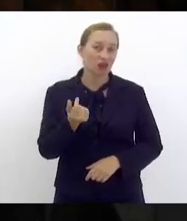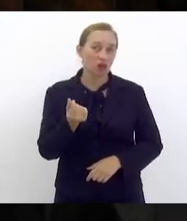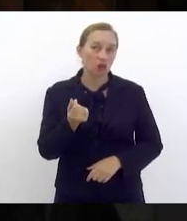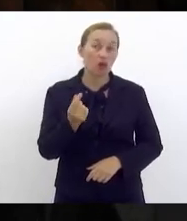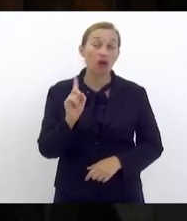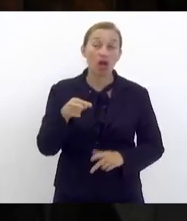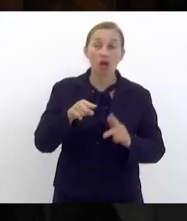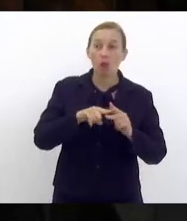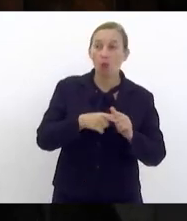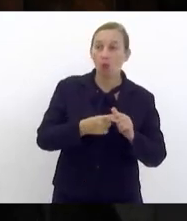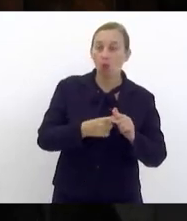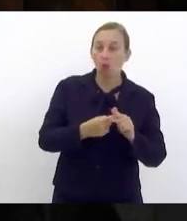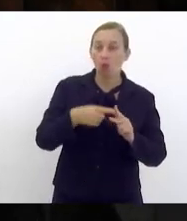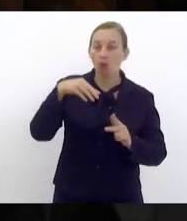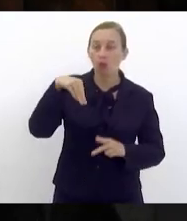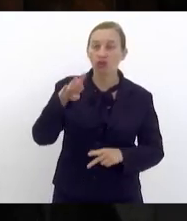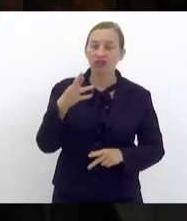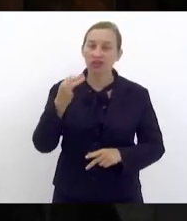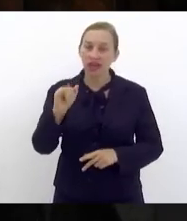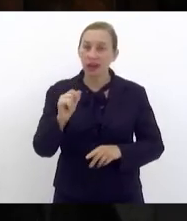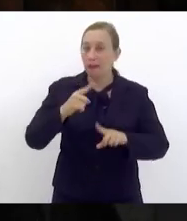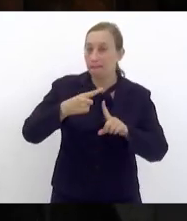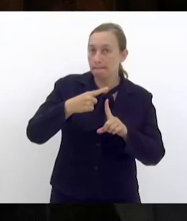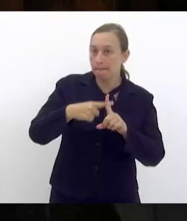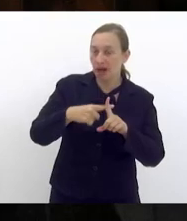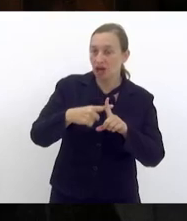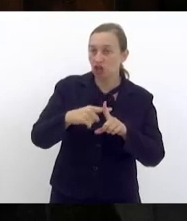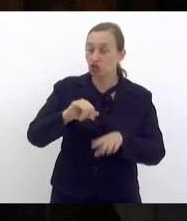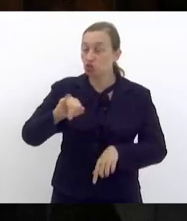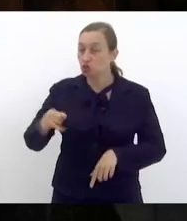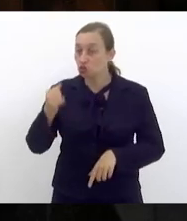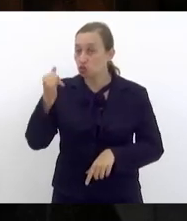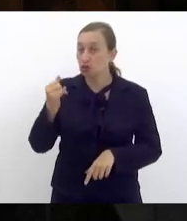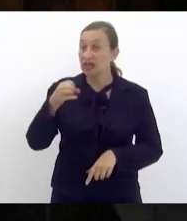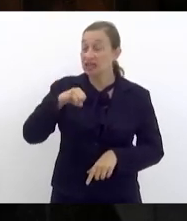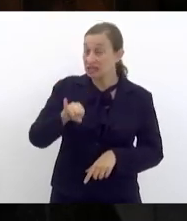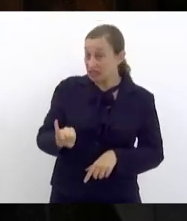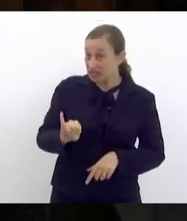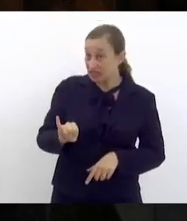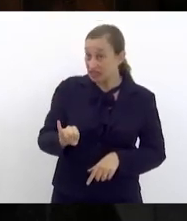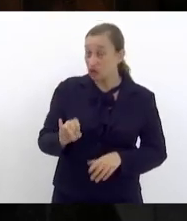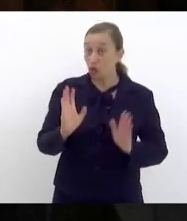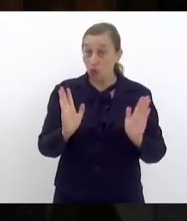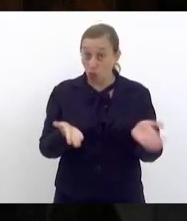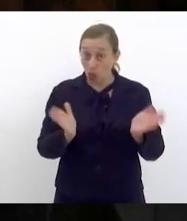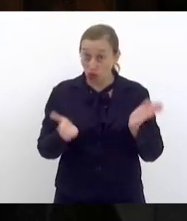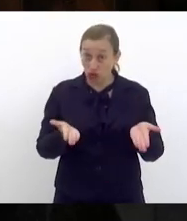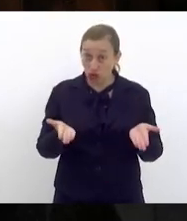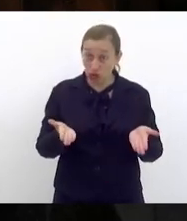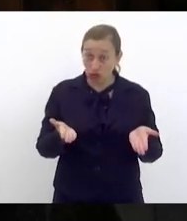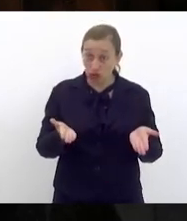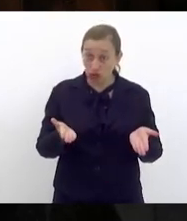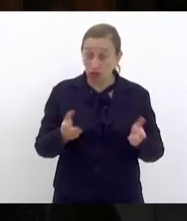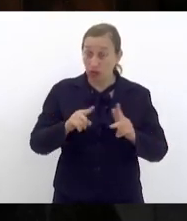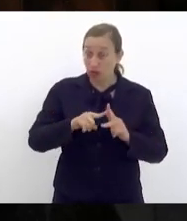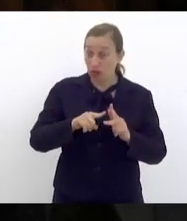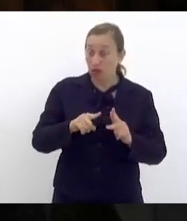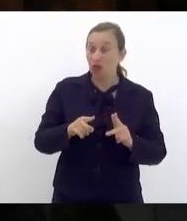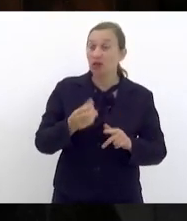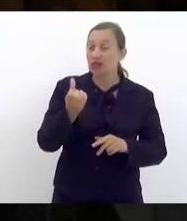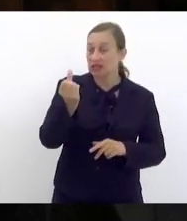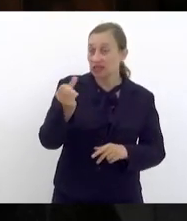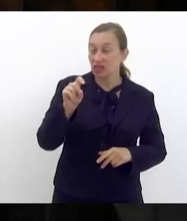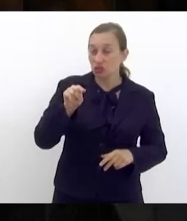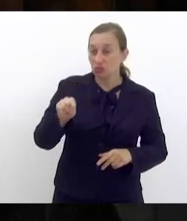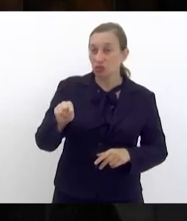correção monetária mais juros. Se a correção monetária hoje está na ordem de 6